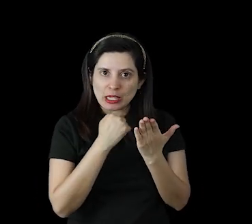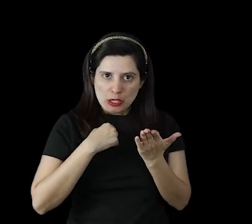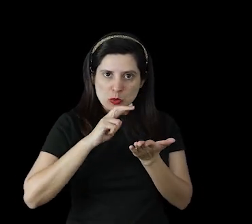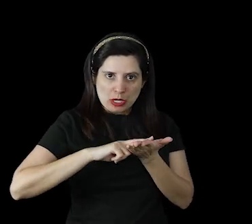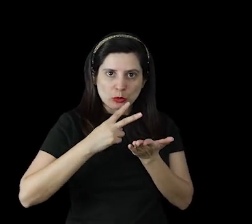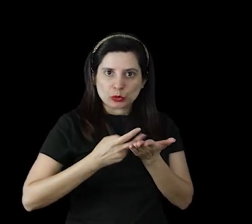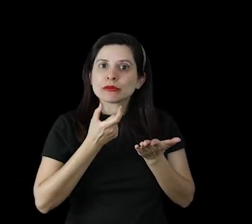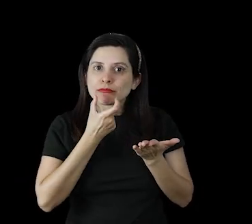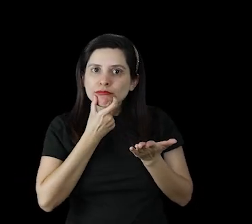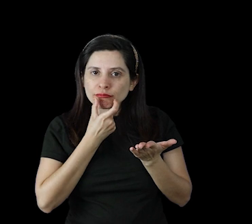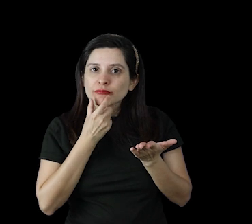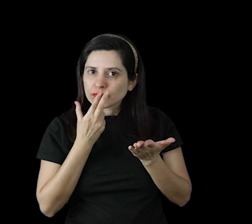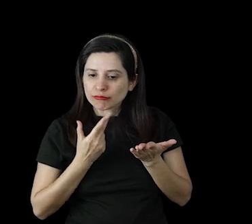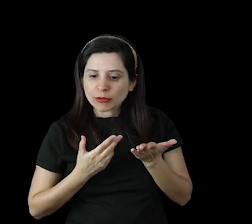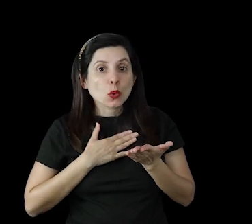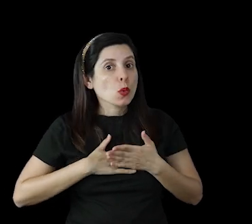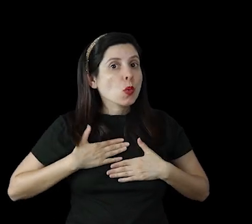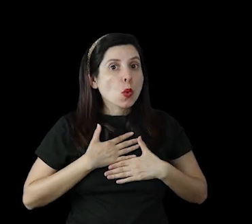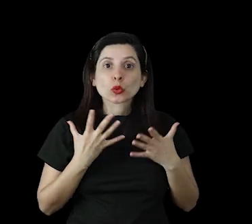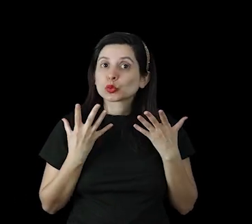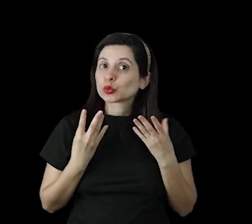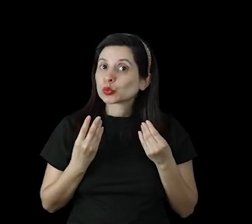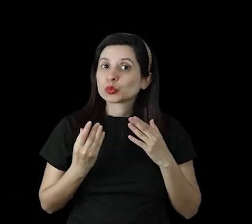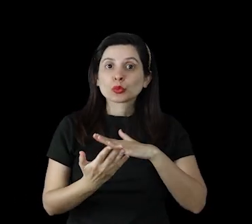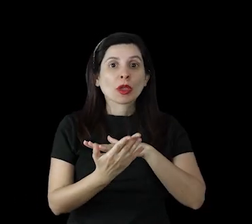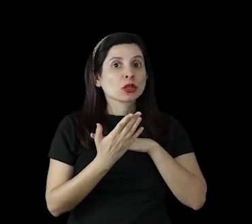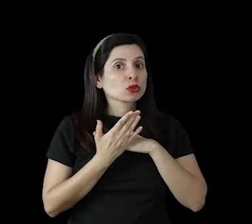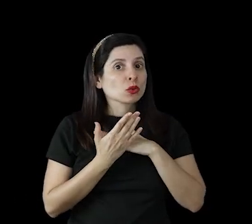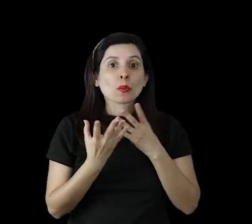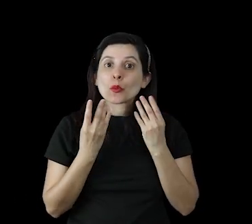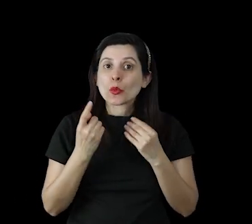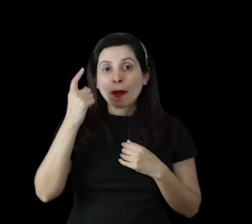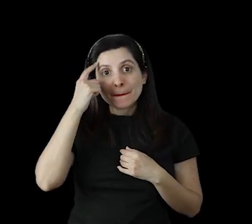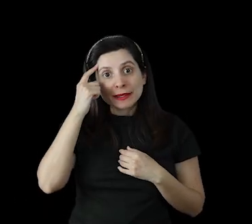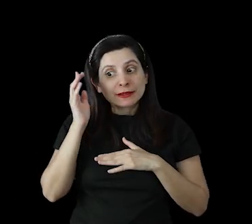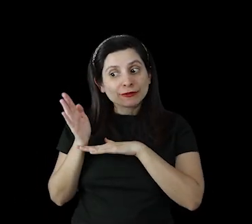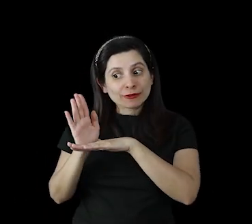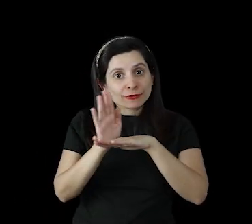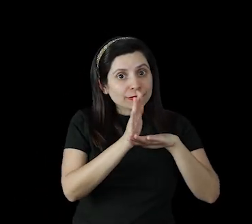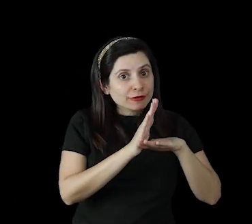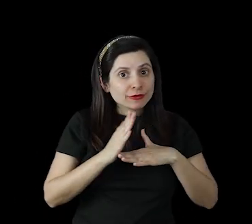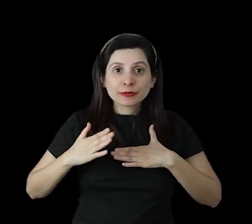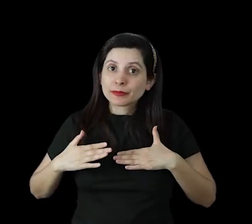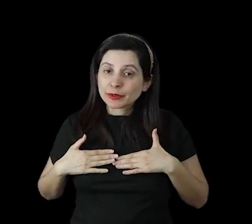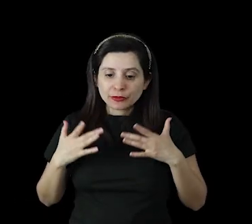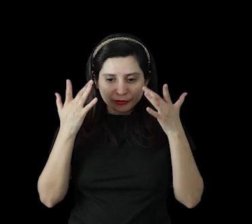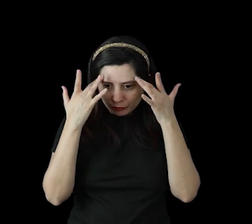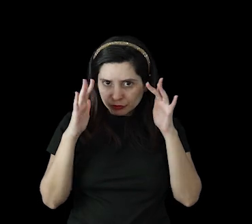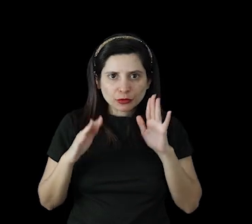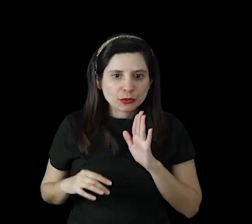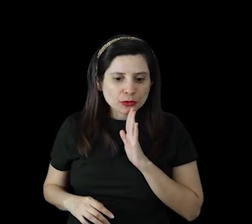que que eu gosto muito e me ajudou muito a pensar meus filmes. Eu não sei quem aqui